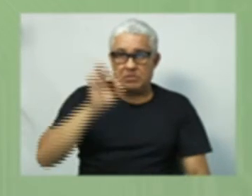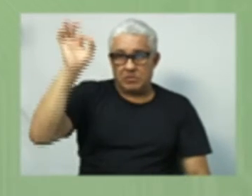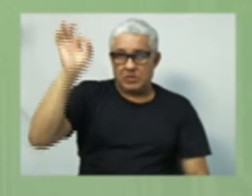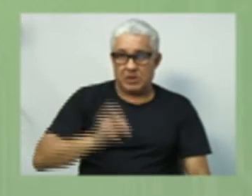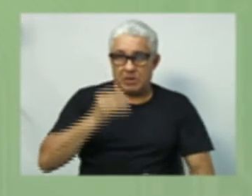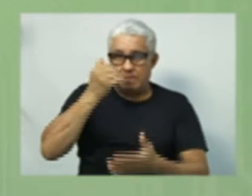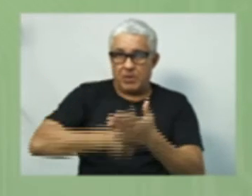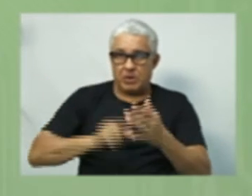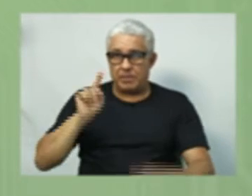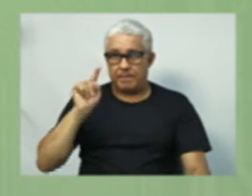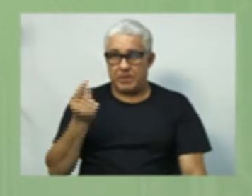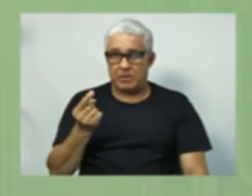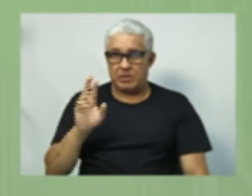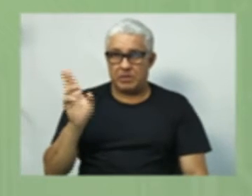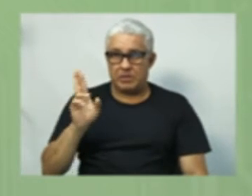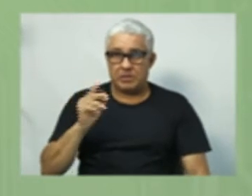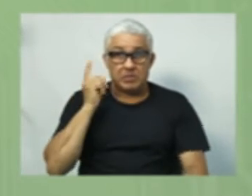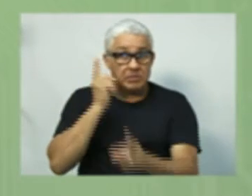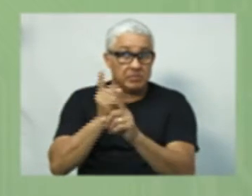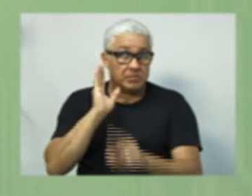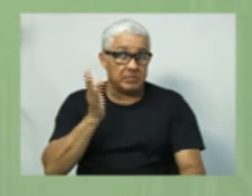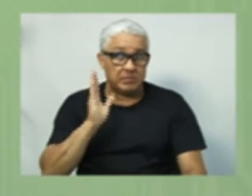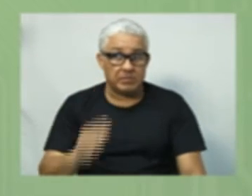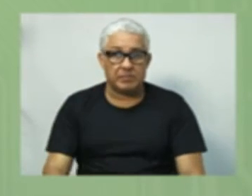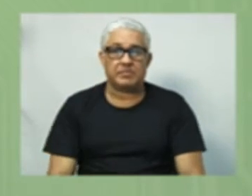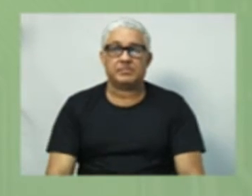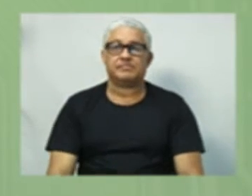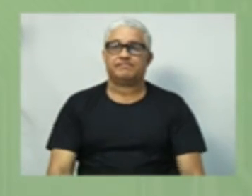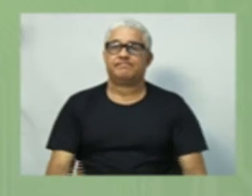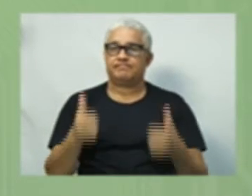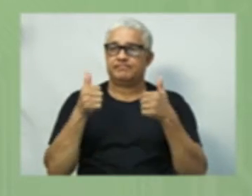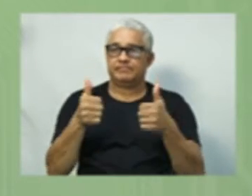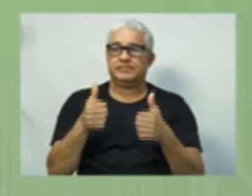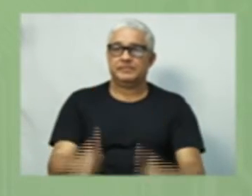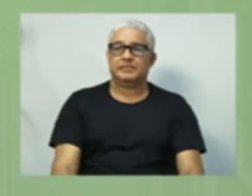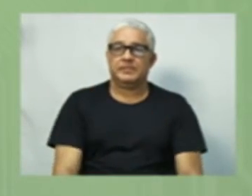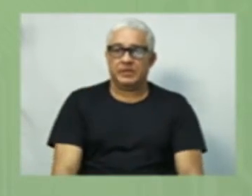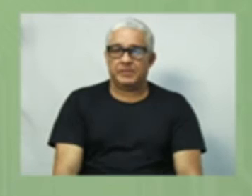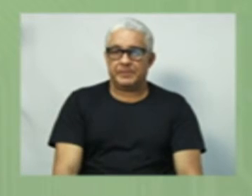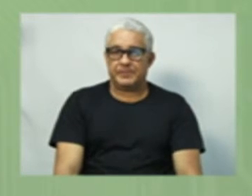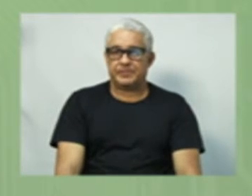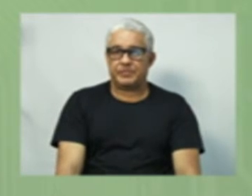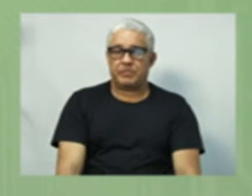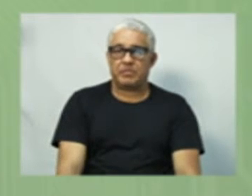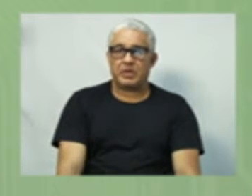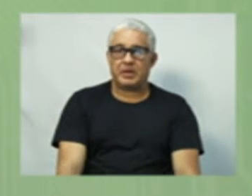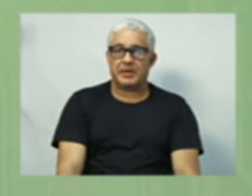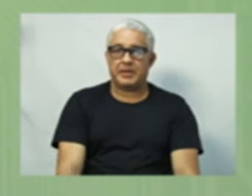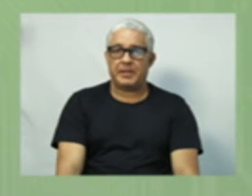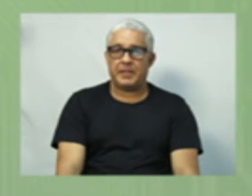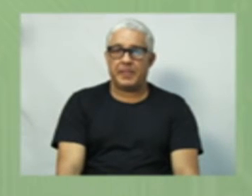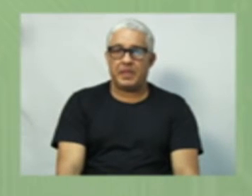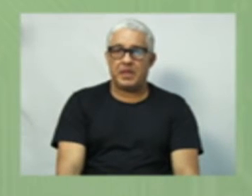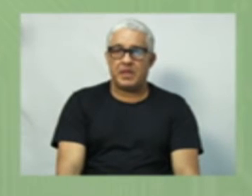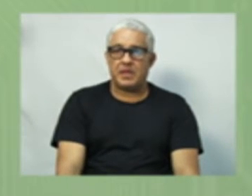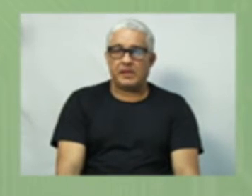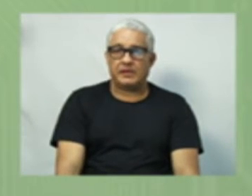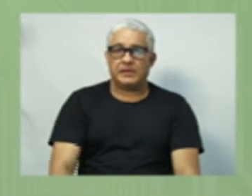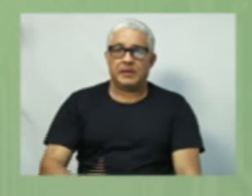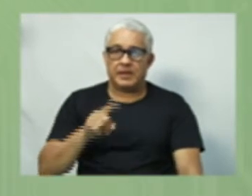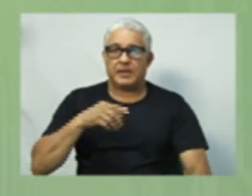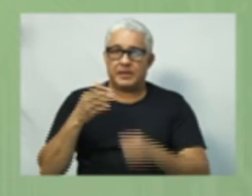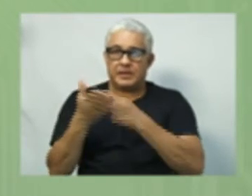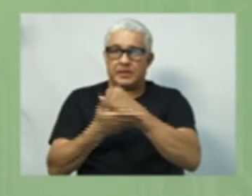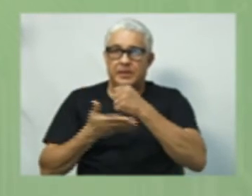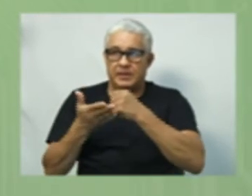R$1.000. E aí, já descobriram? É isso aí, rapaziada. Isso aqui é a base